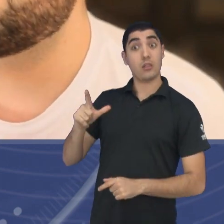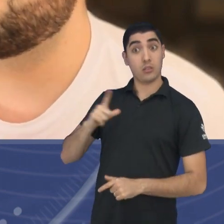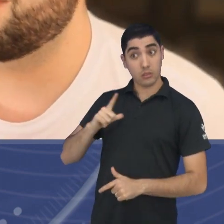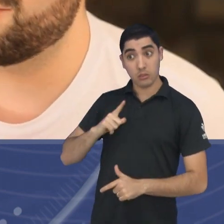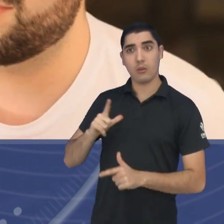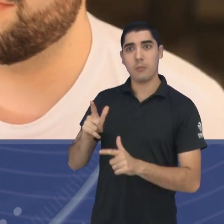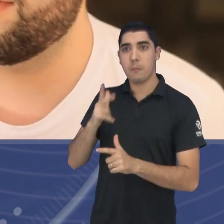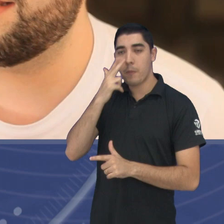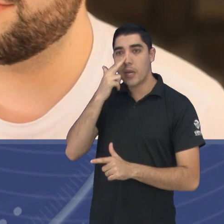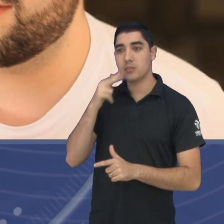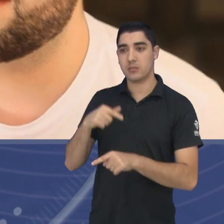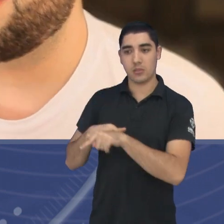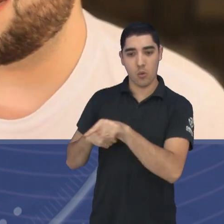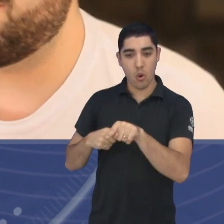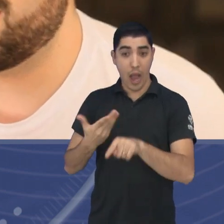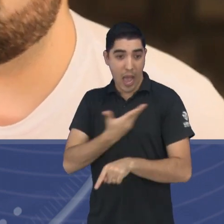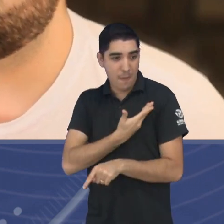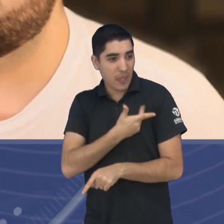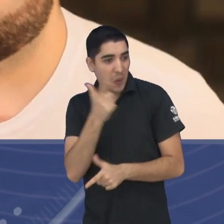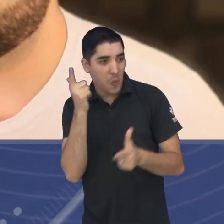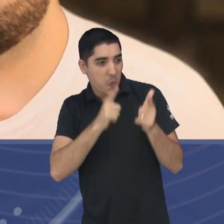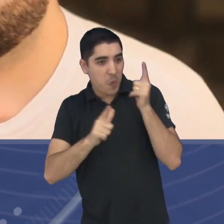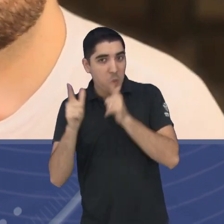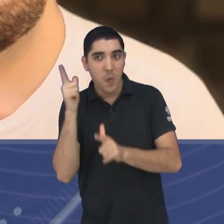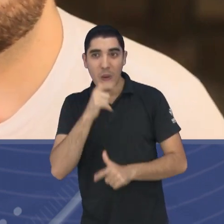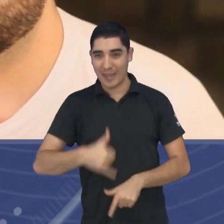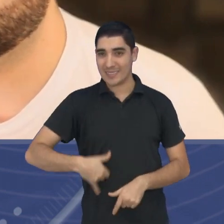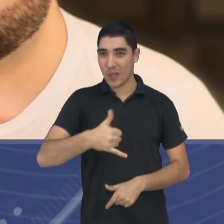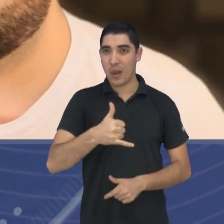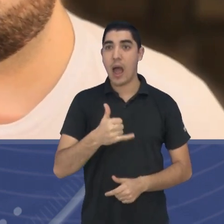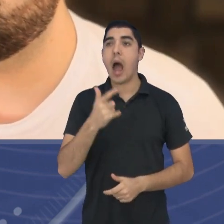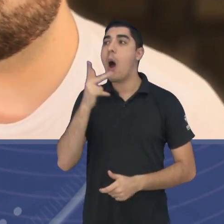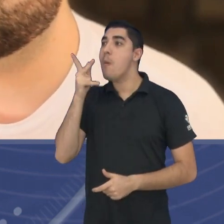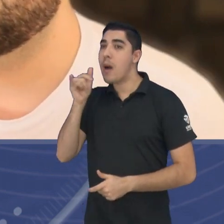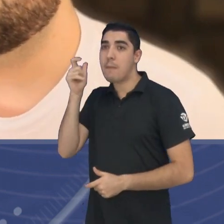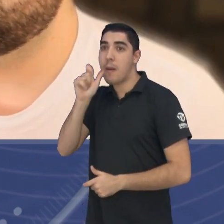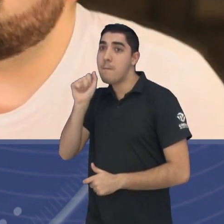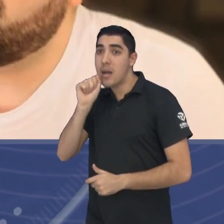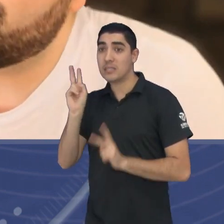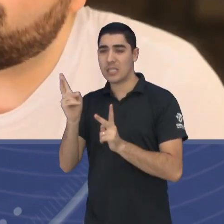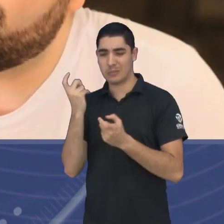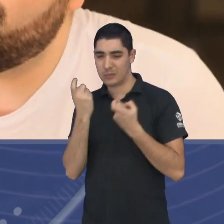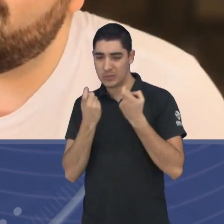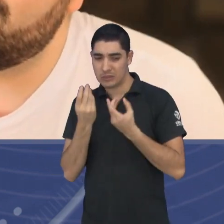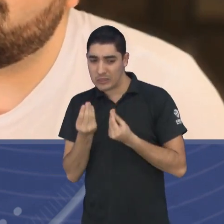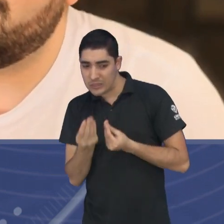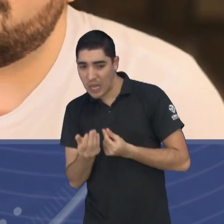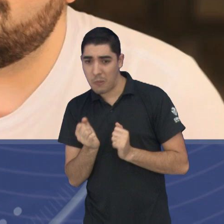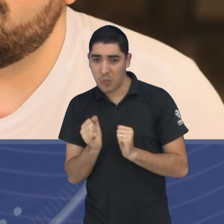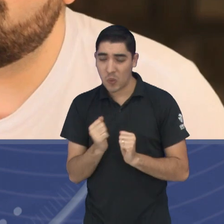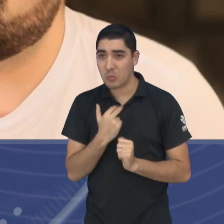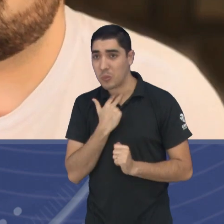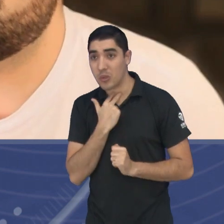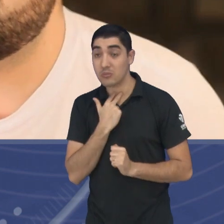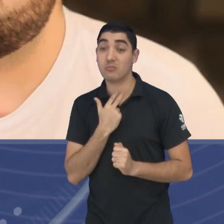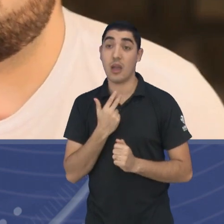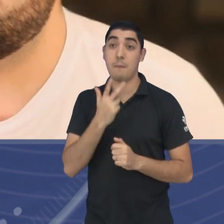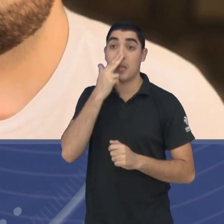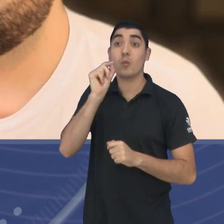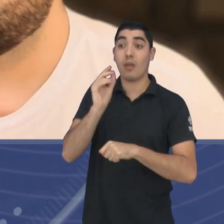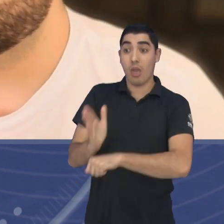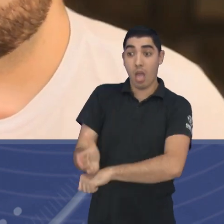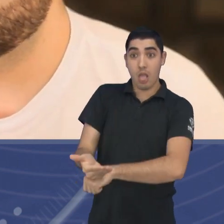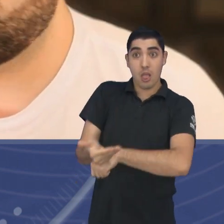classe vão ganhando celular, então a pressão para os pais darem o celular acaba aumentando. Isso faz com que a gente vai adiantando cada vez